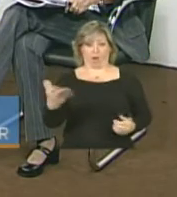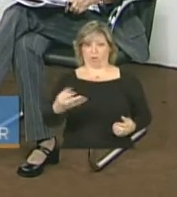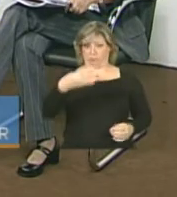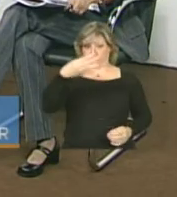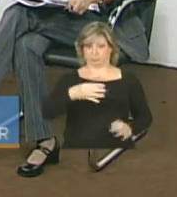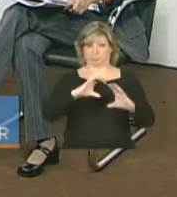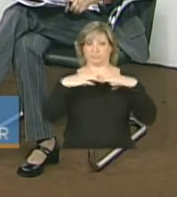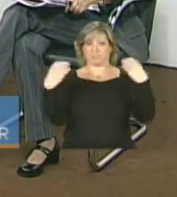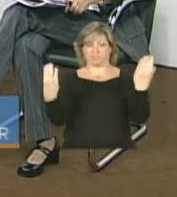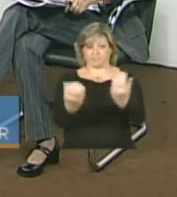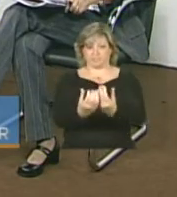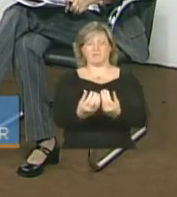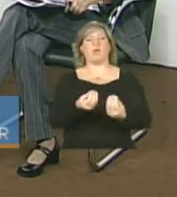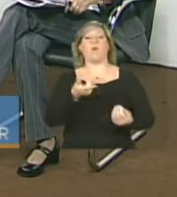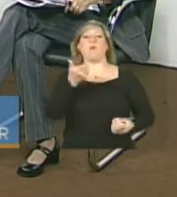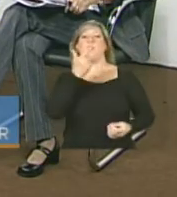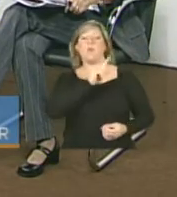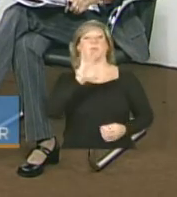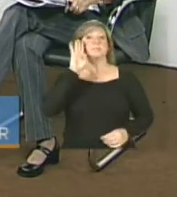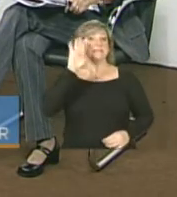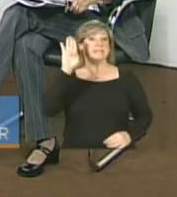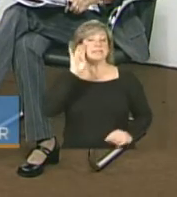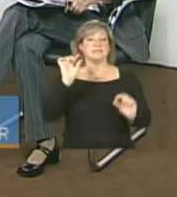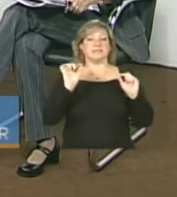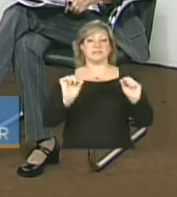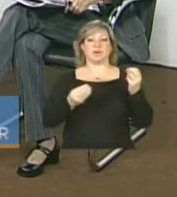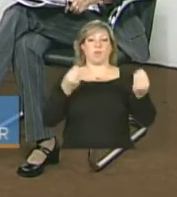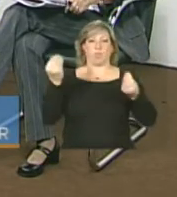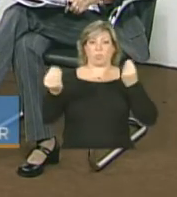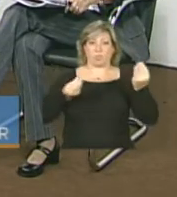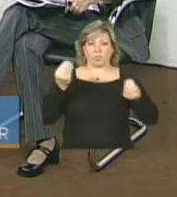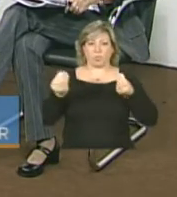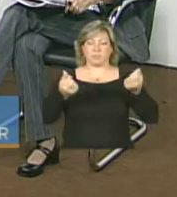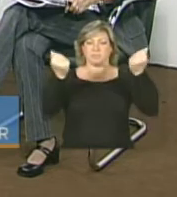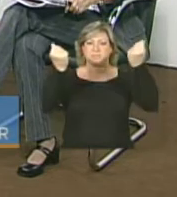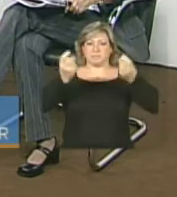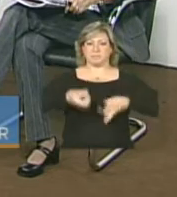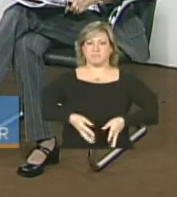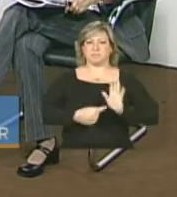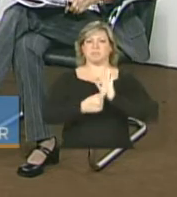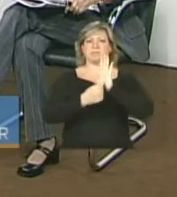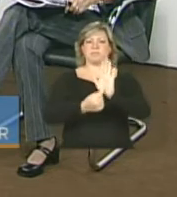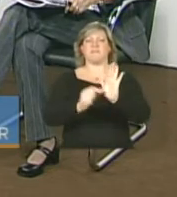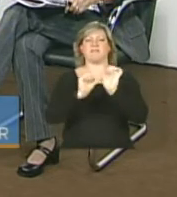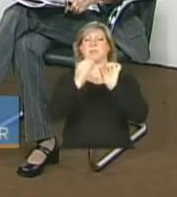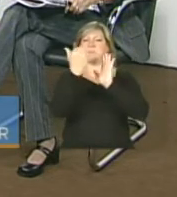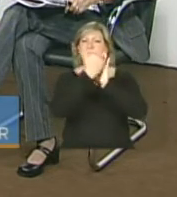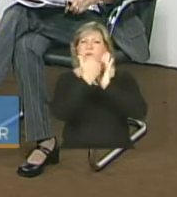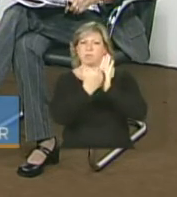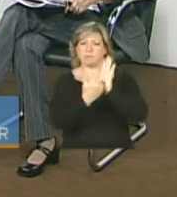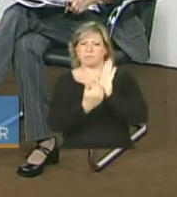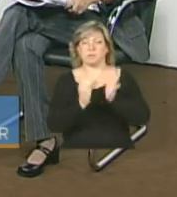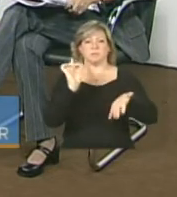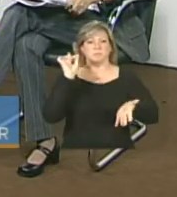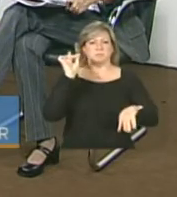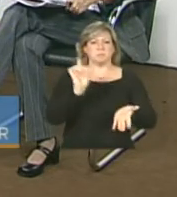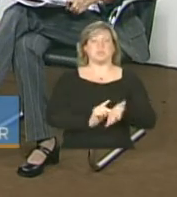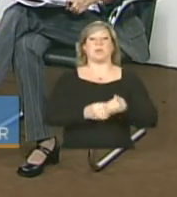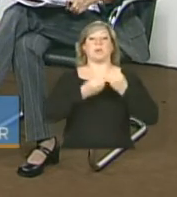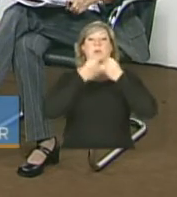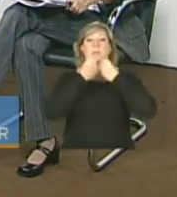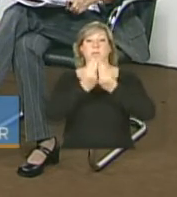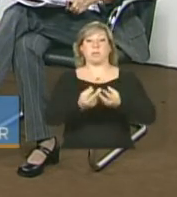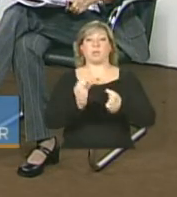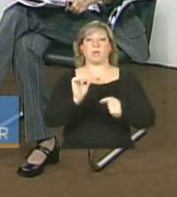você conseguir priorizar... Você conseguir fazer uma programação que seja eficiente e que